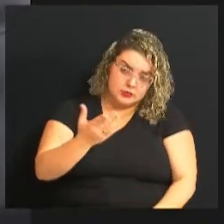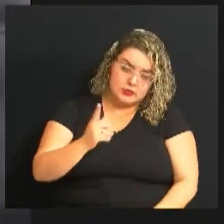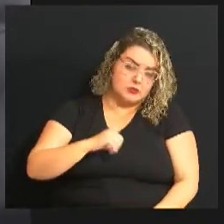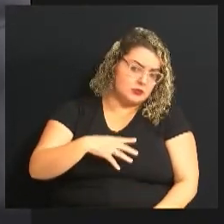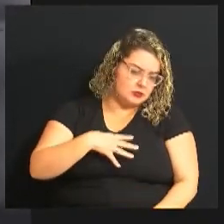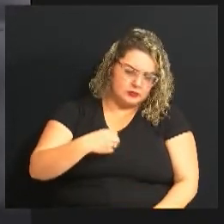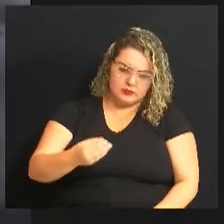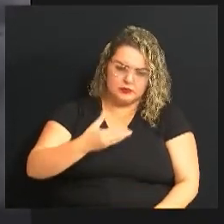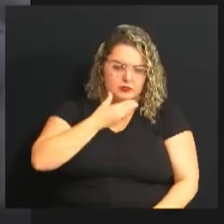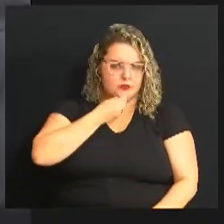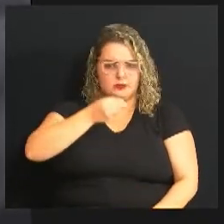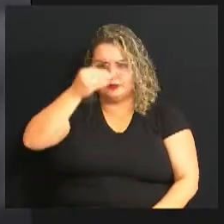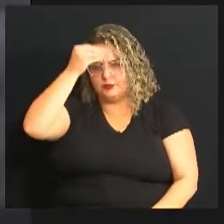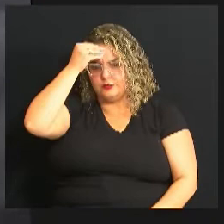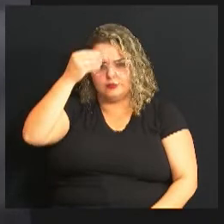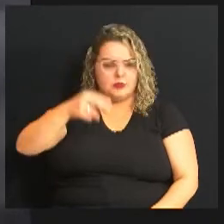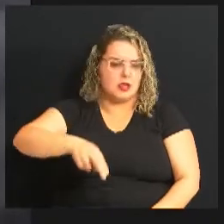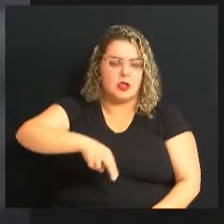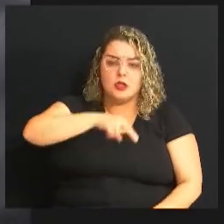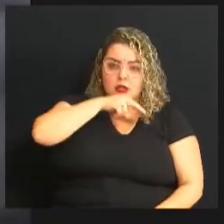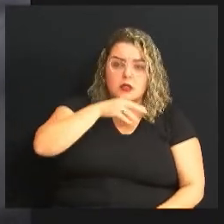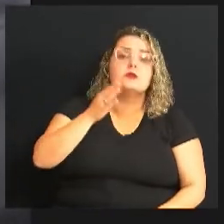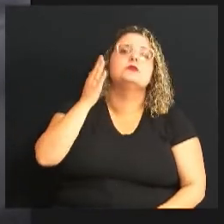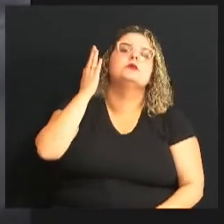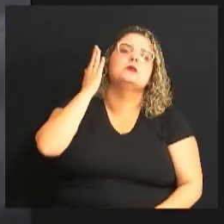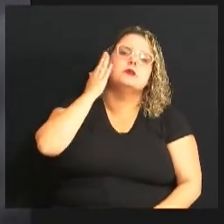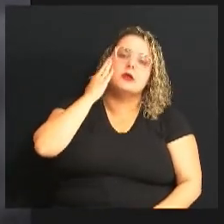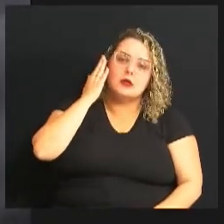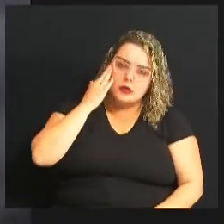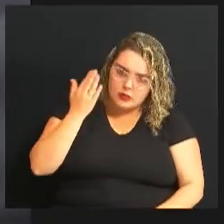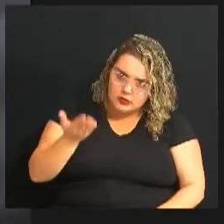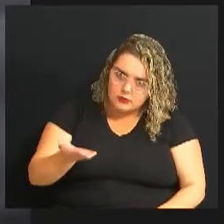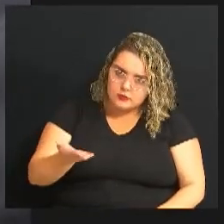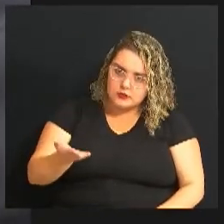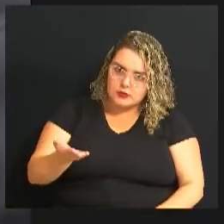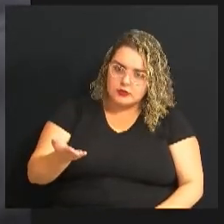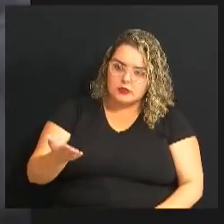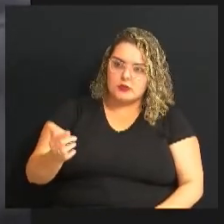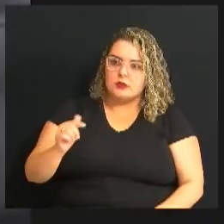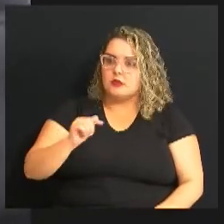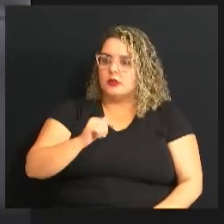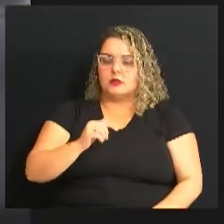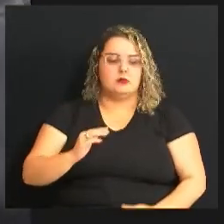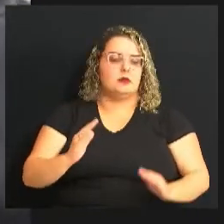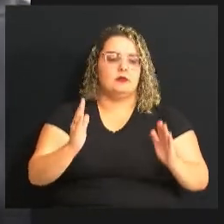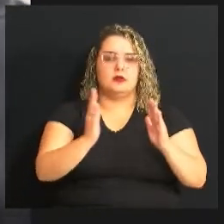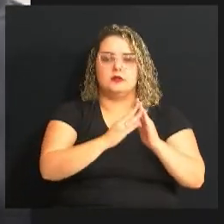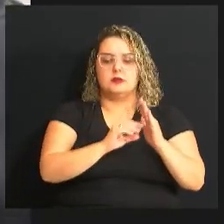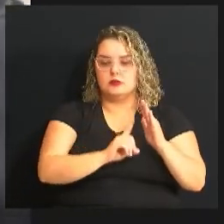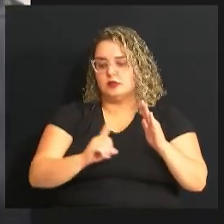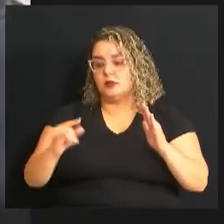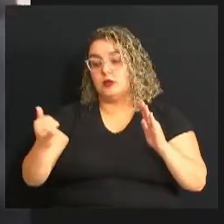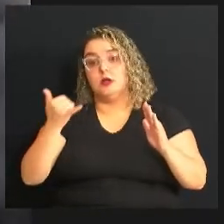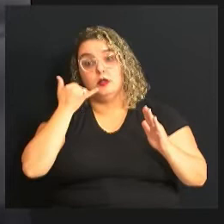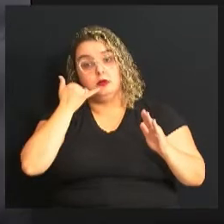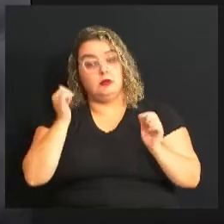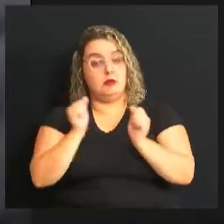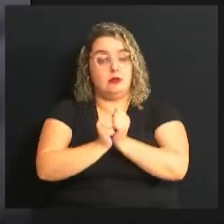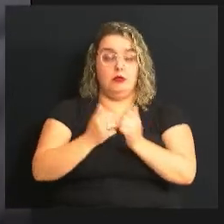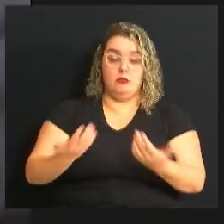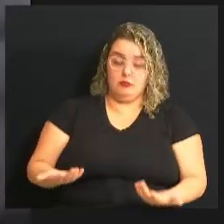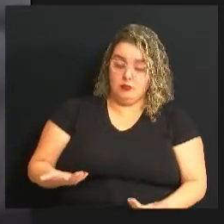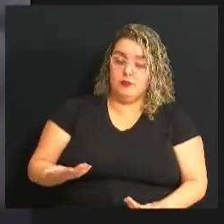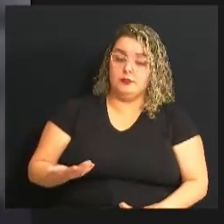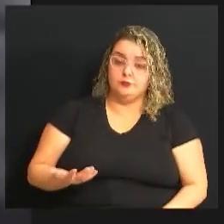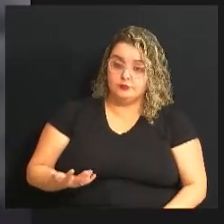sobrinhos, netos, sabe muito bem disso. Eles não saem sem o telefone celular na mão. Agora, eu não posso levar